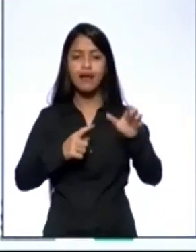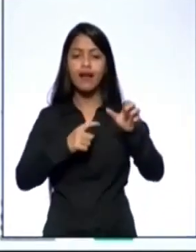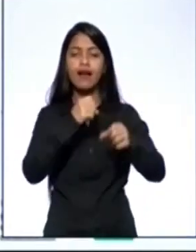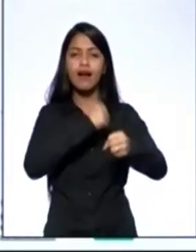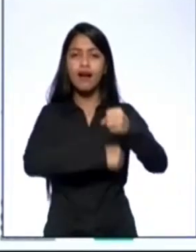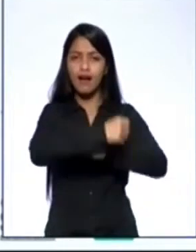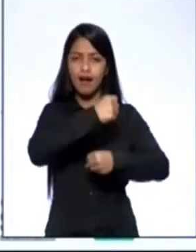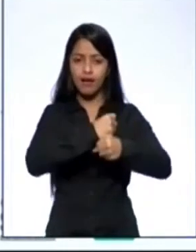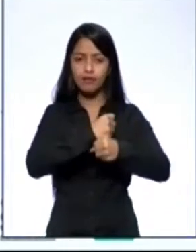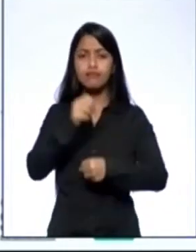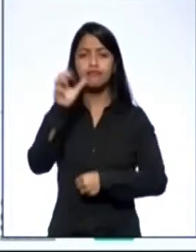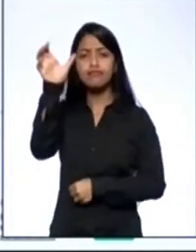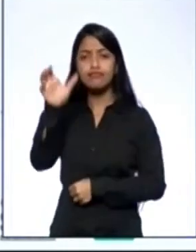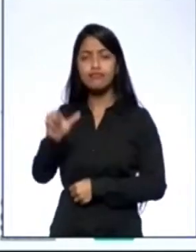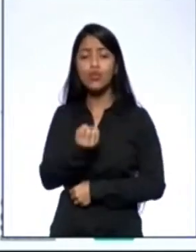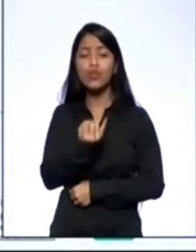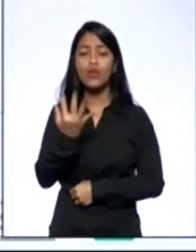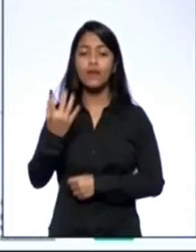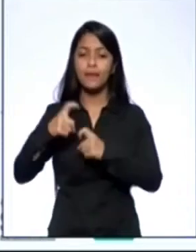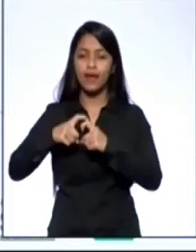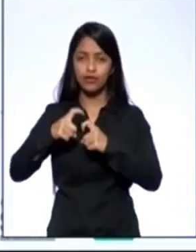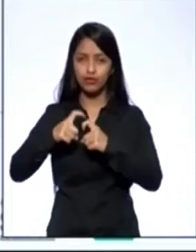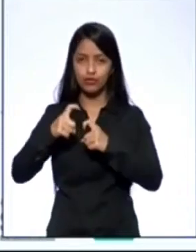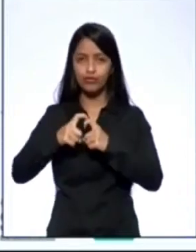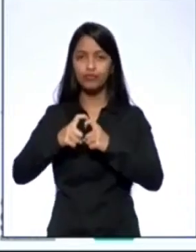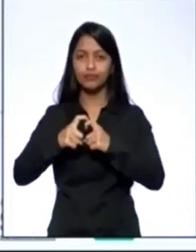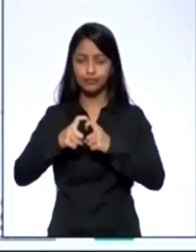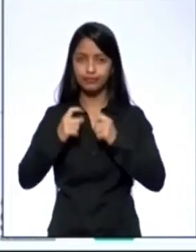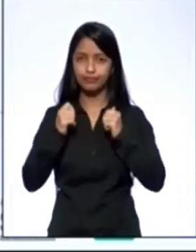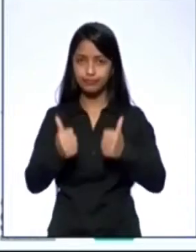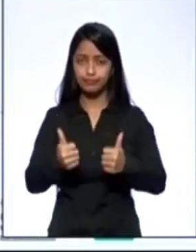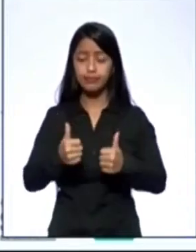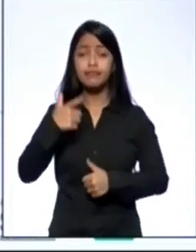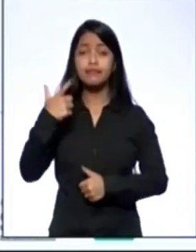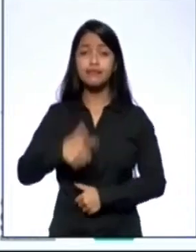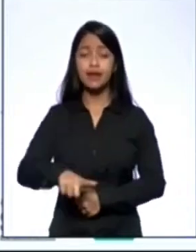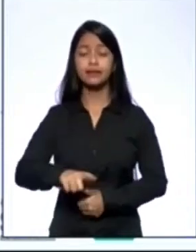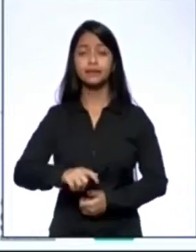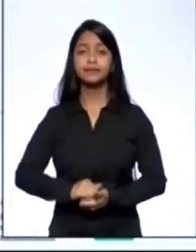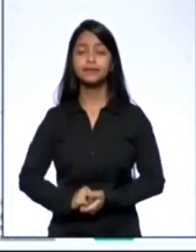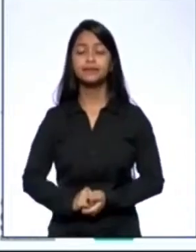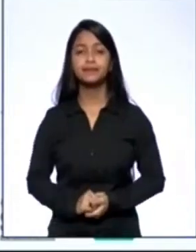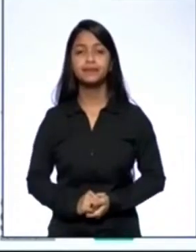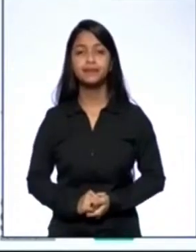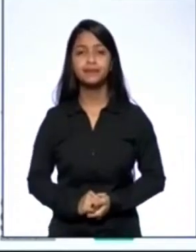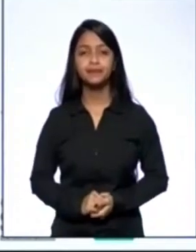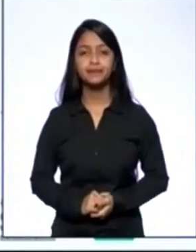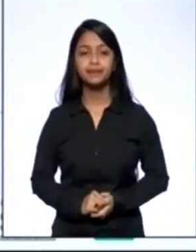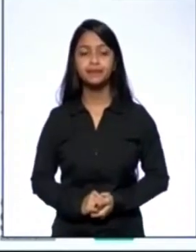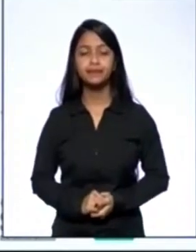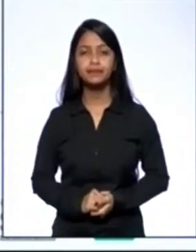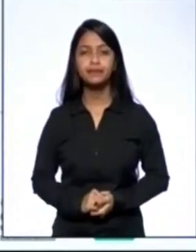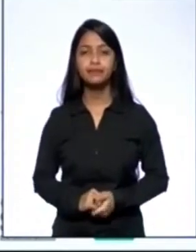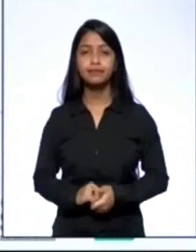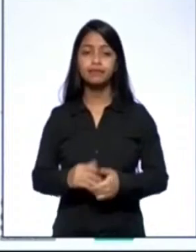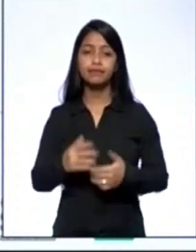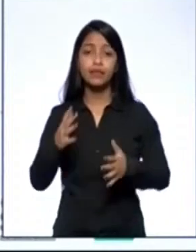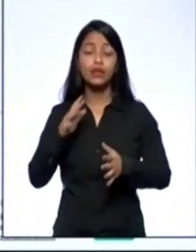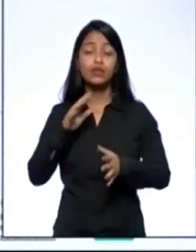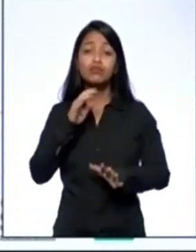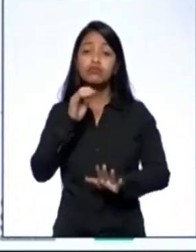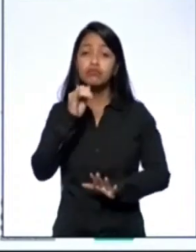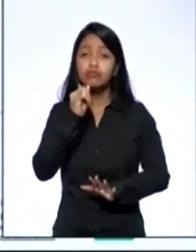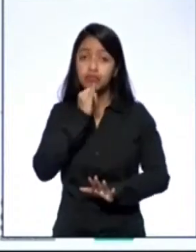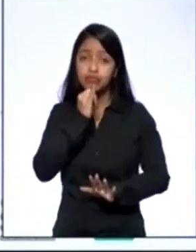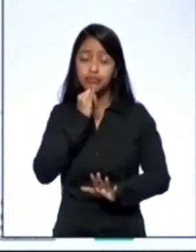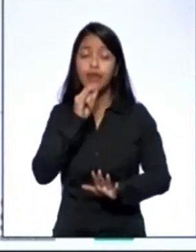mostra a quantidade de médicos tudo bem gente e ele pede é supondo que é uma reta tudo